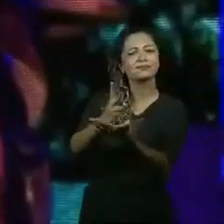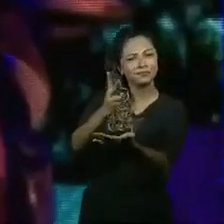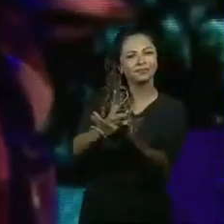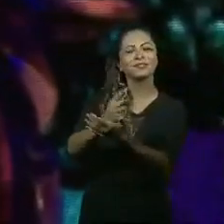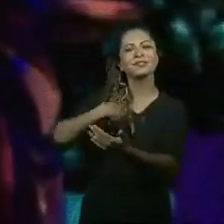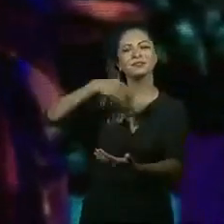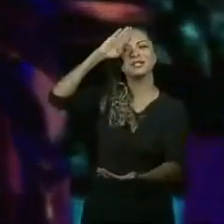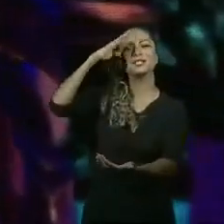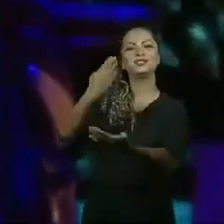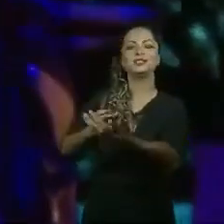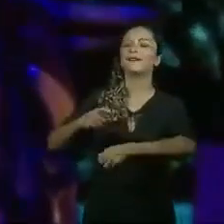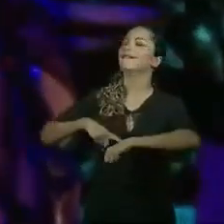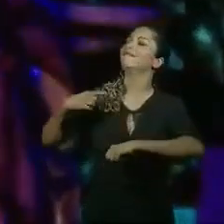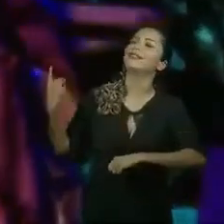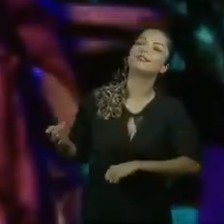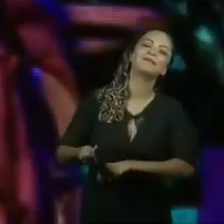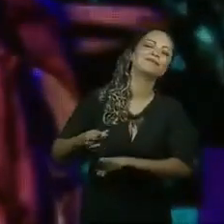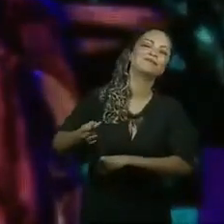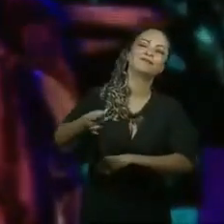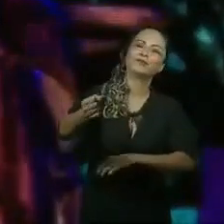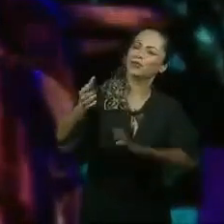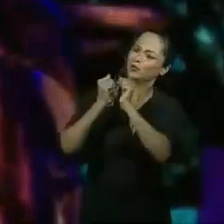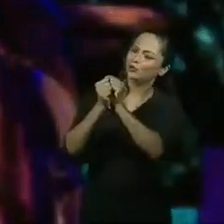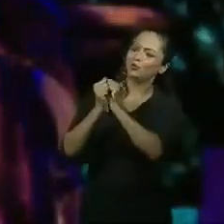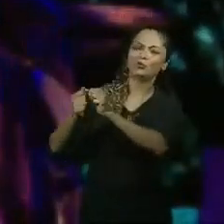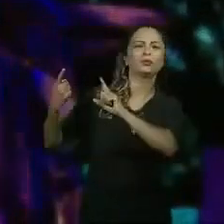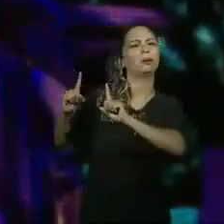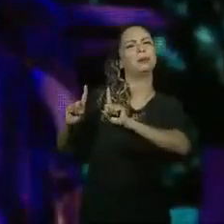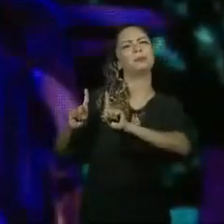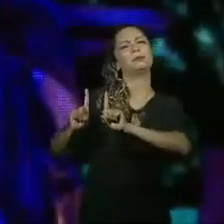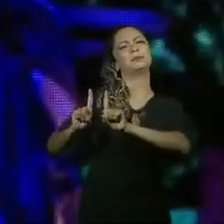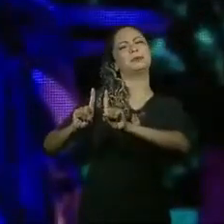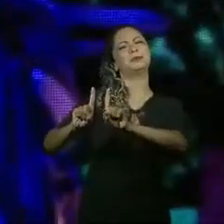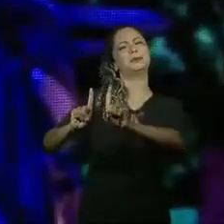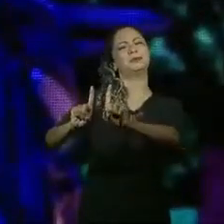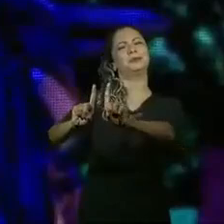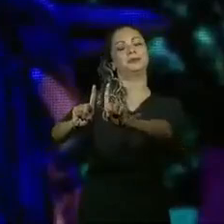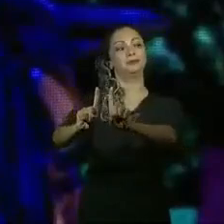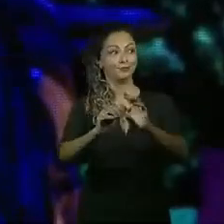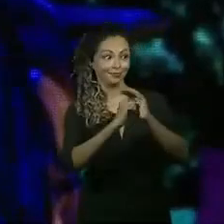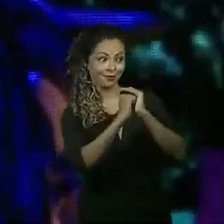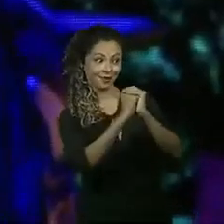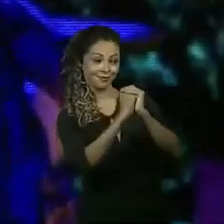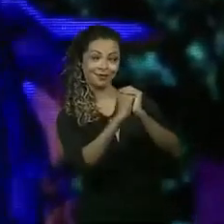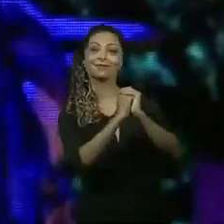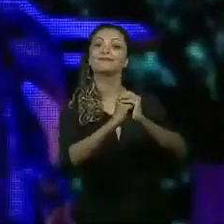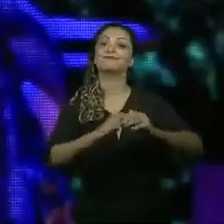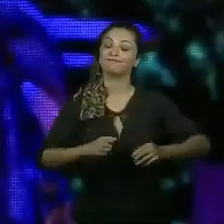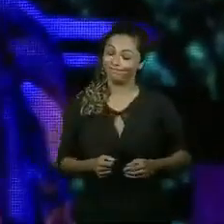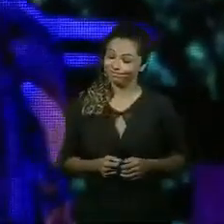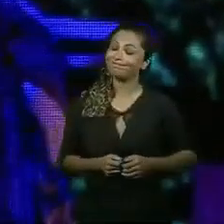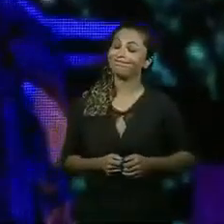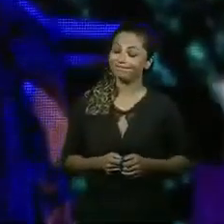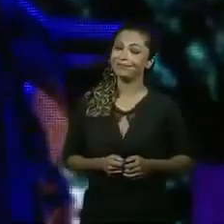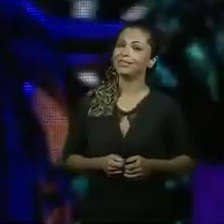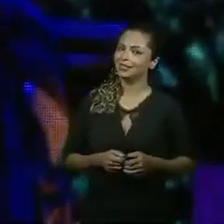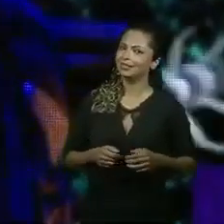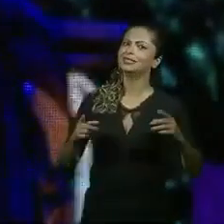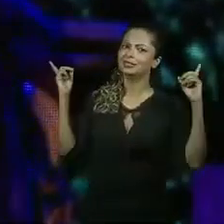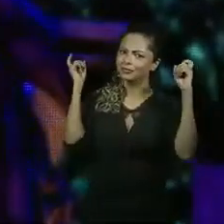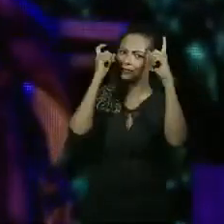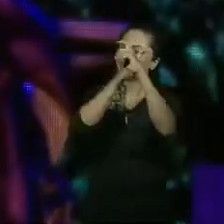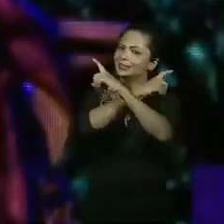comigo até a eternidade. Amém. E é difícil falar assim, porque a primeira vez que eu saio, assim,